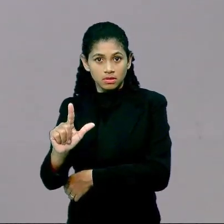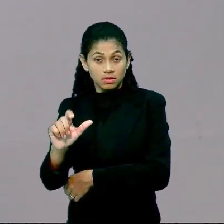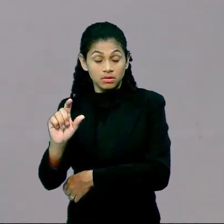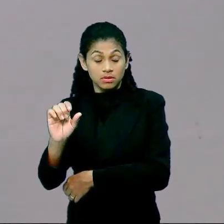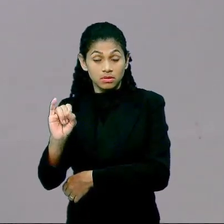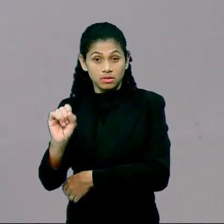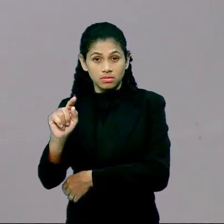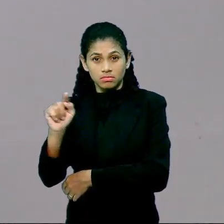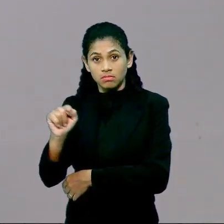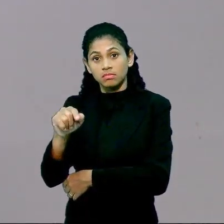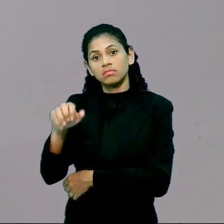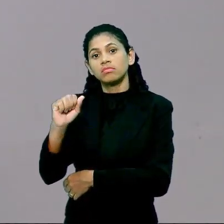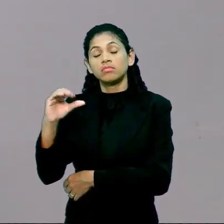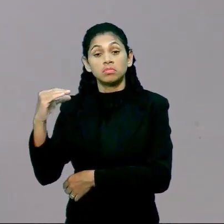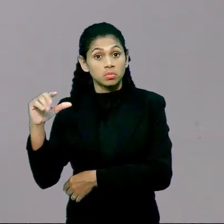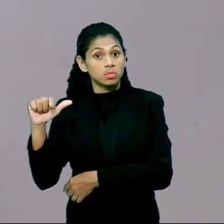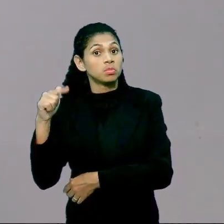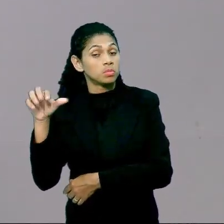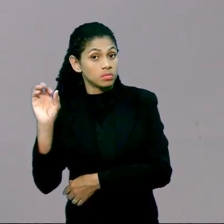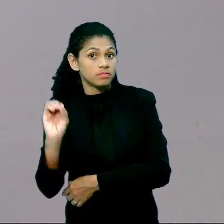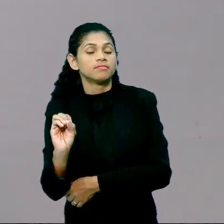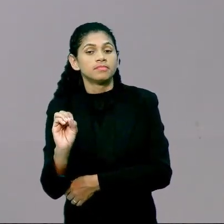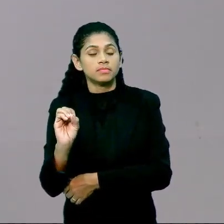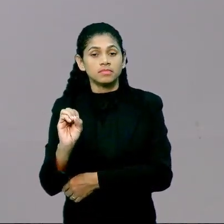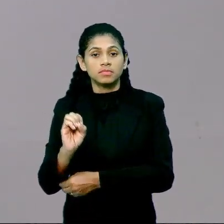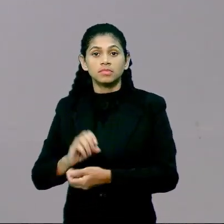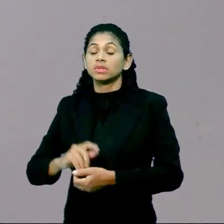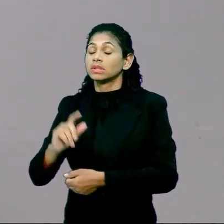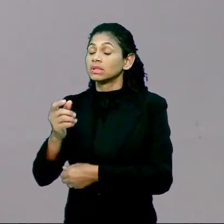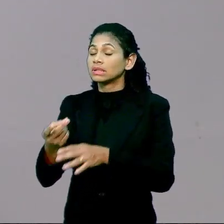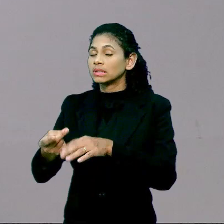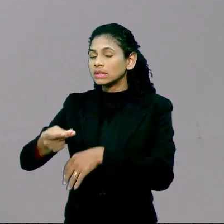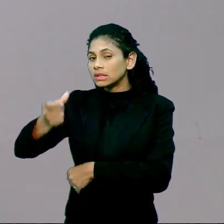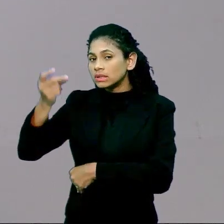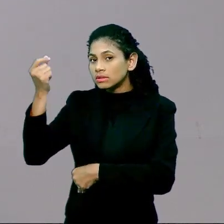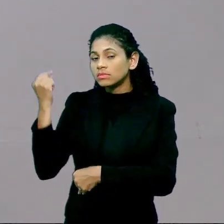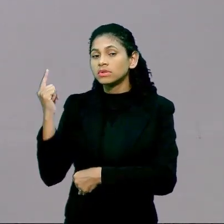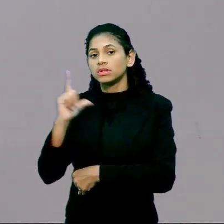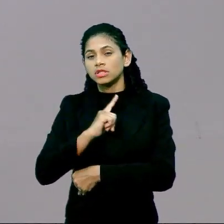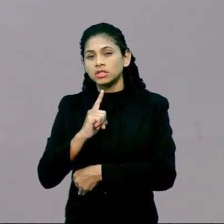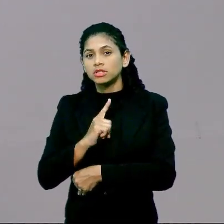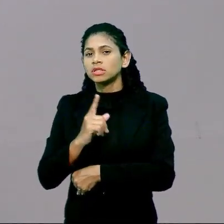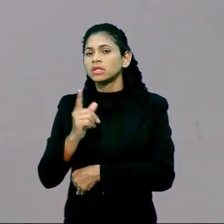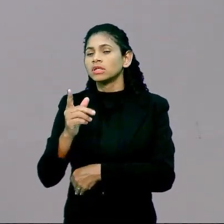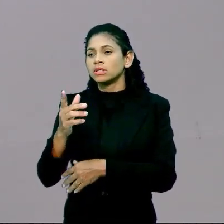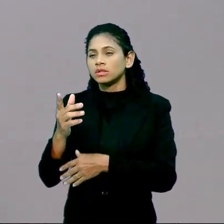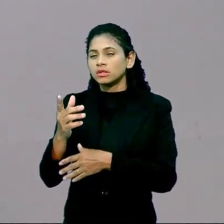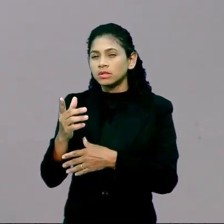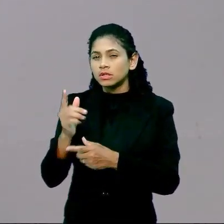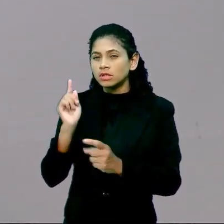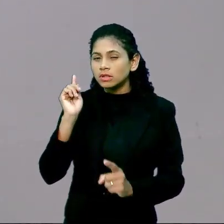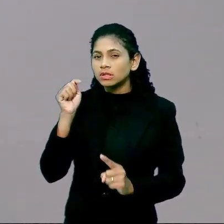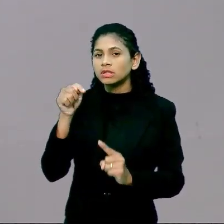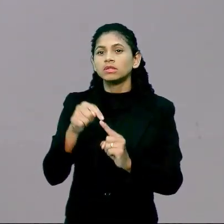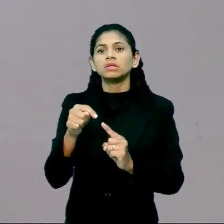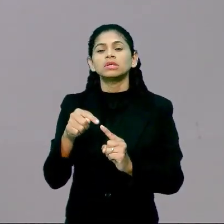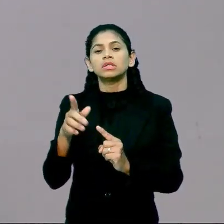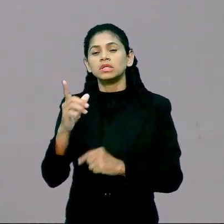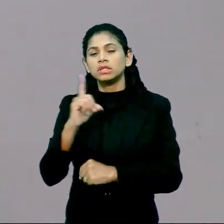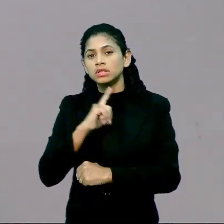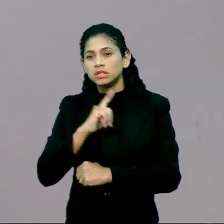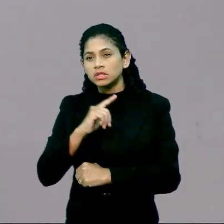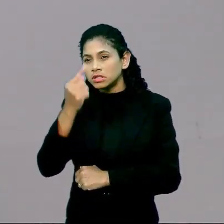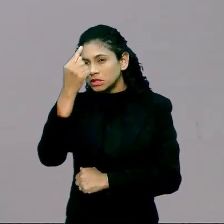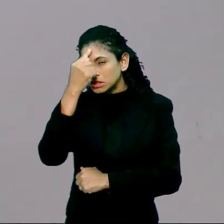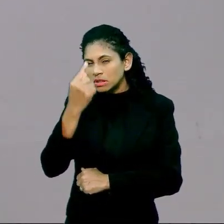até 1900 e lá vai bolinhas, tinha essa imagem. Se duvidar, até hoje tem resquícios dessa imagem